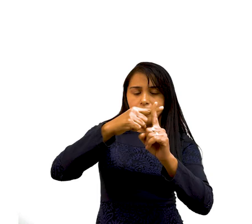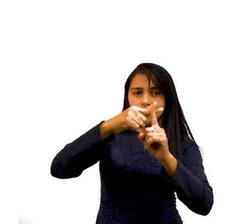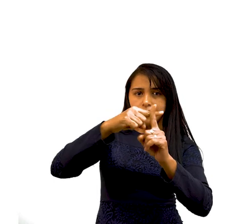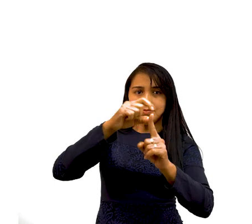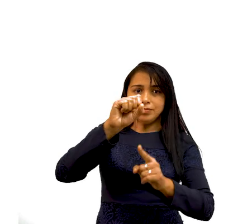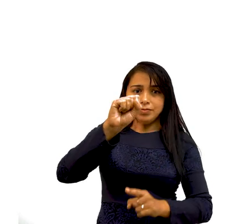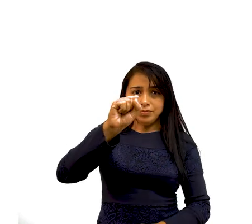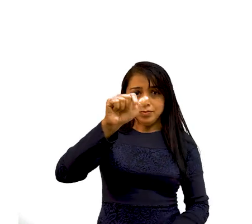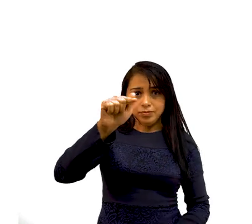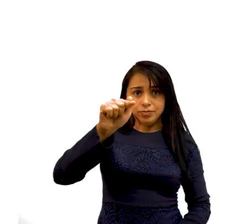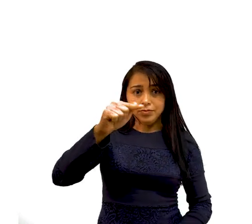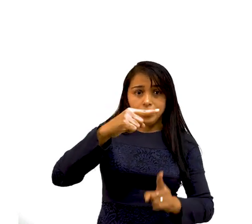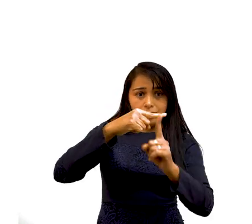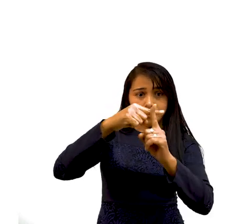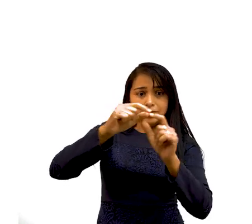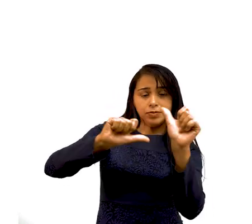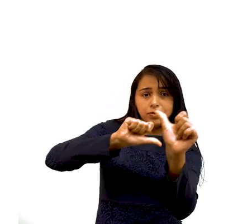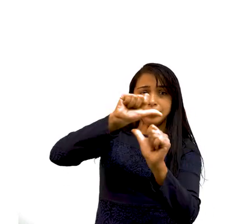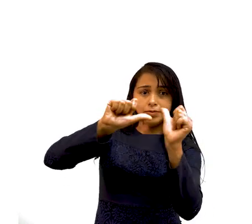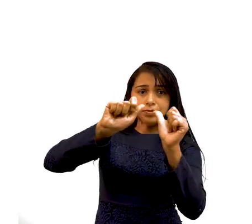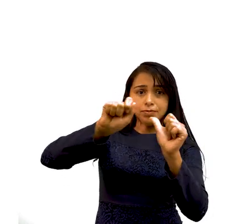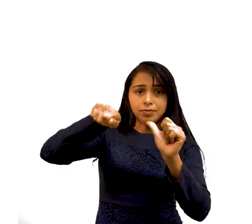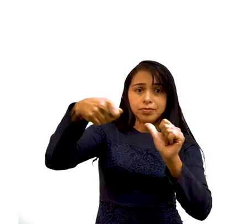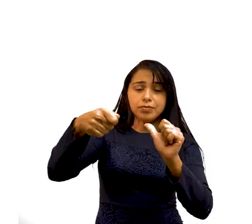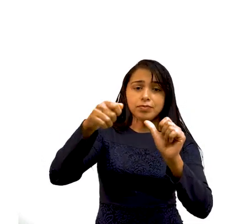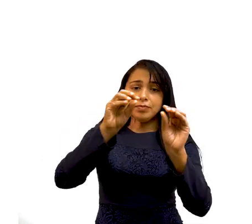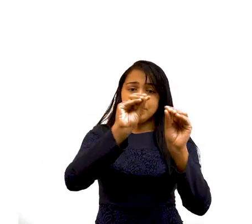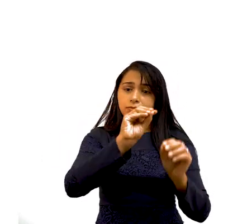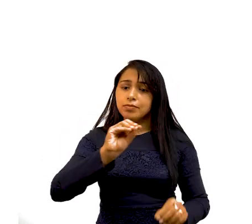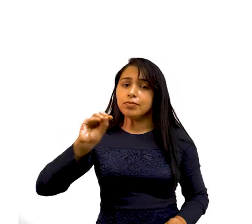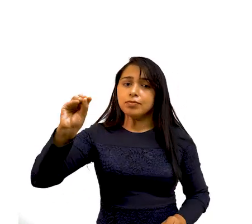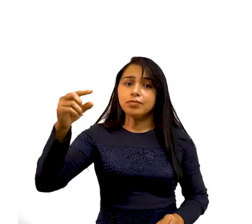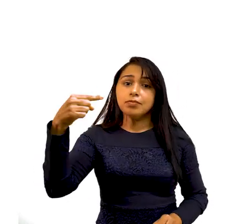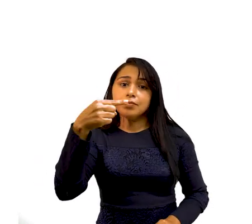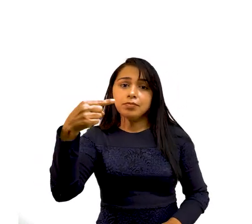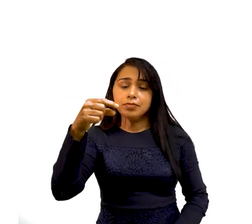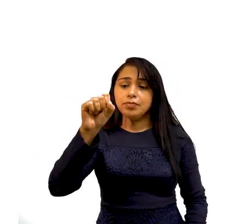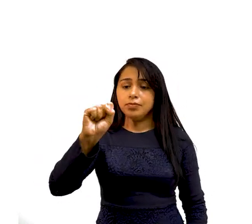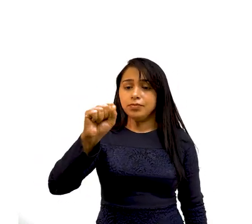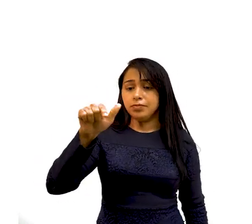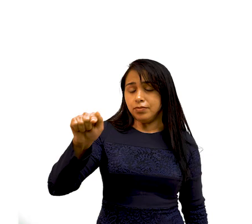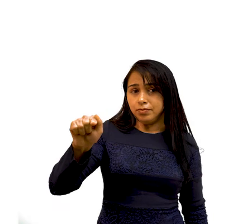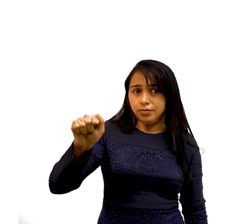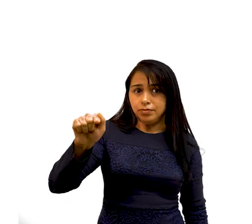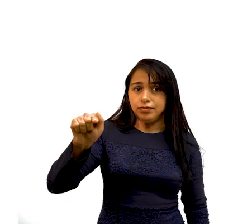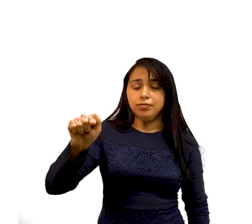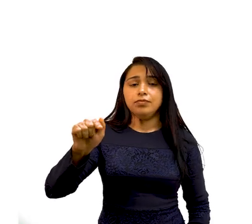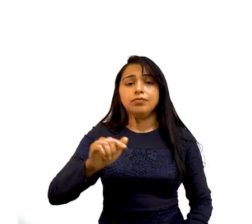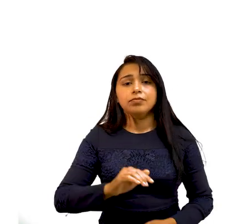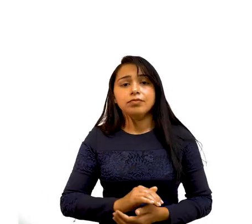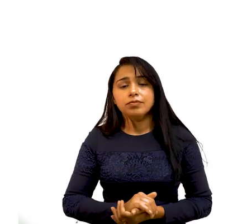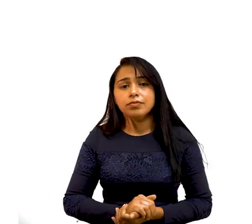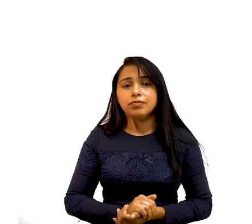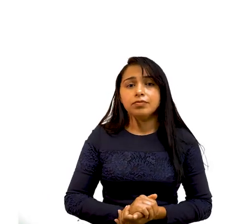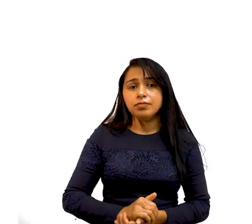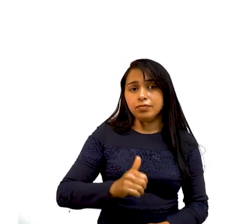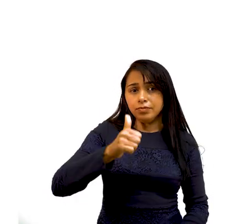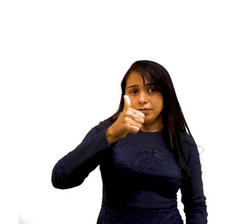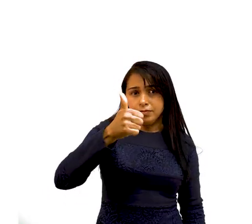que são chamados de desigualdades. Então, a gente vai ter o maior que, menor